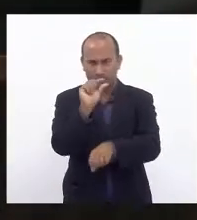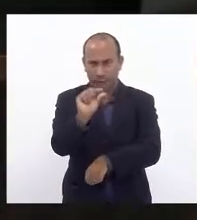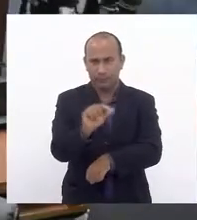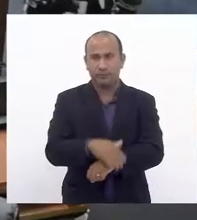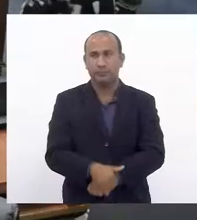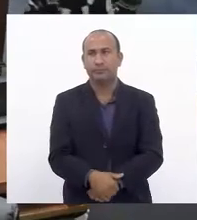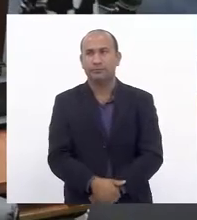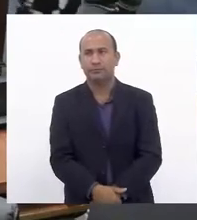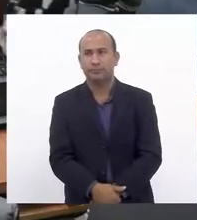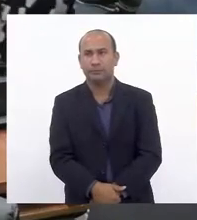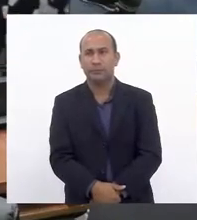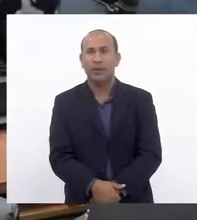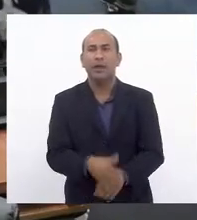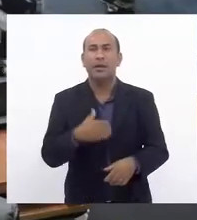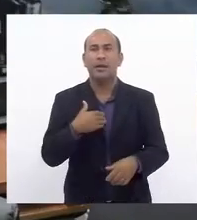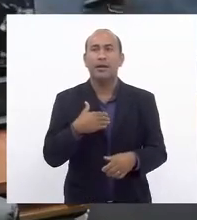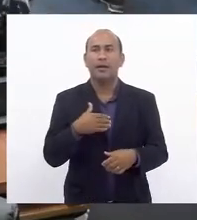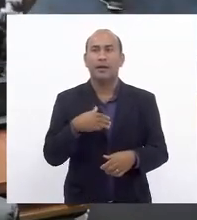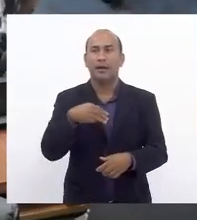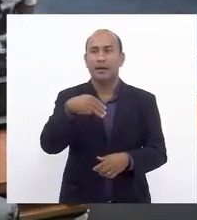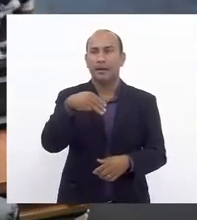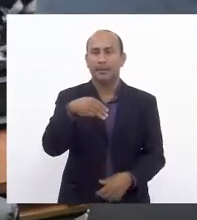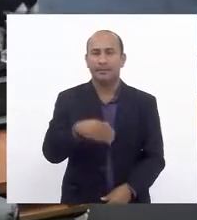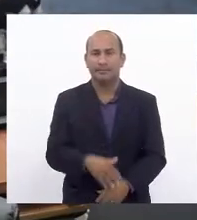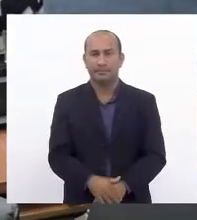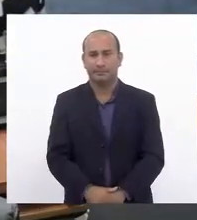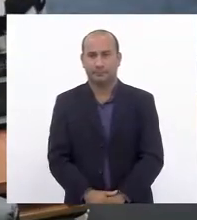Márcio. Questão de, eu gostaria de solicitar. É Márcio e Márcio.